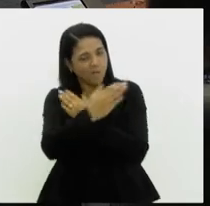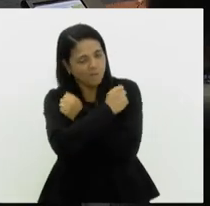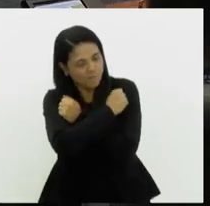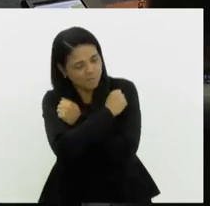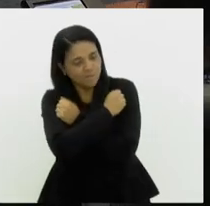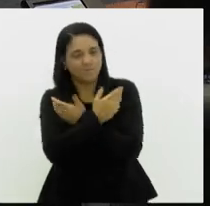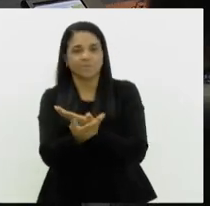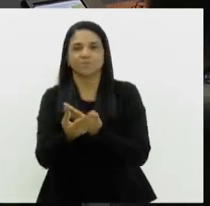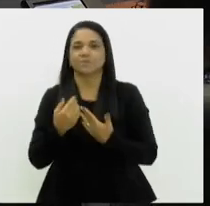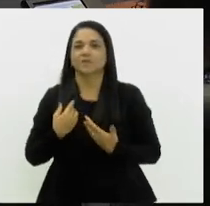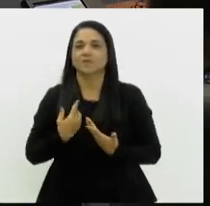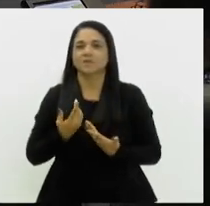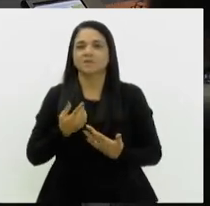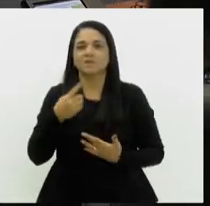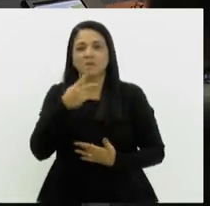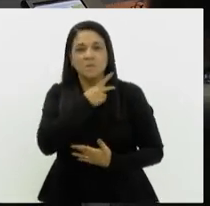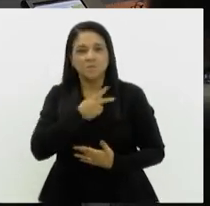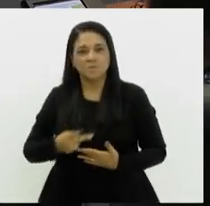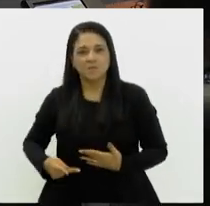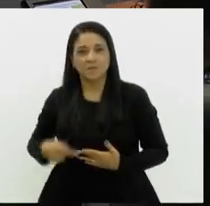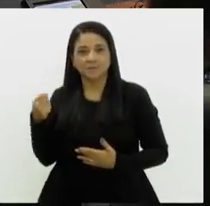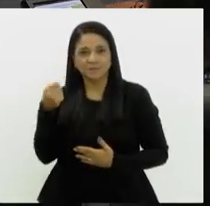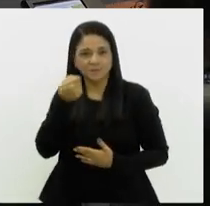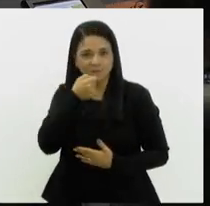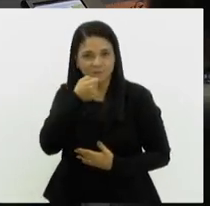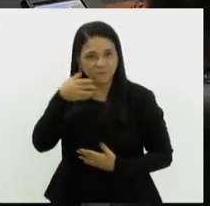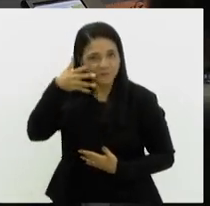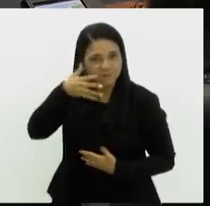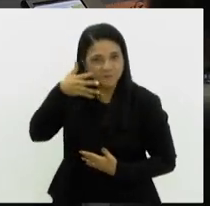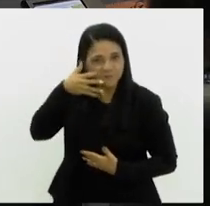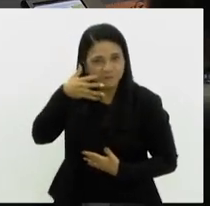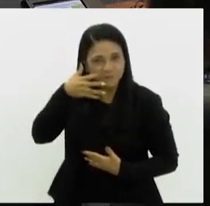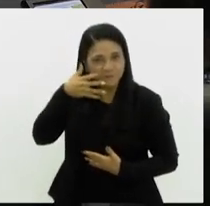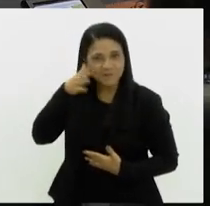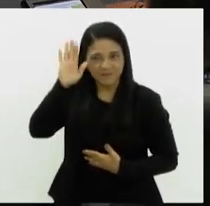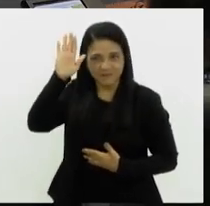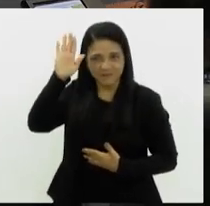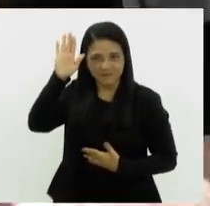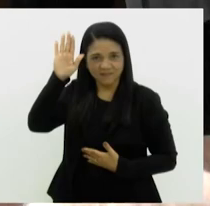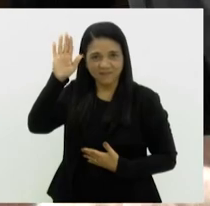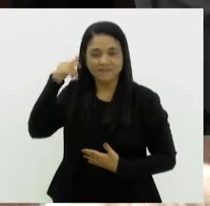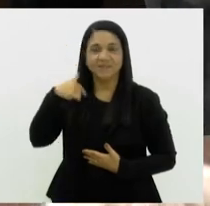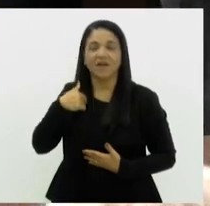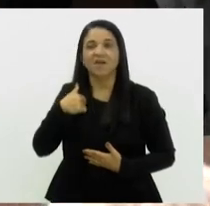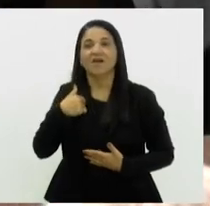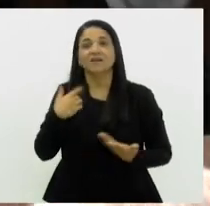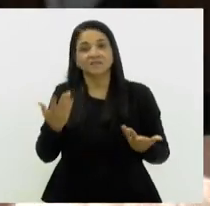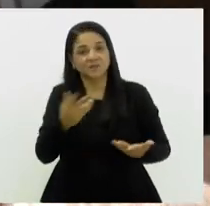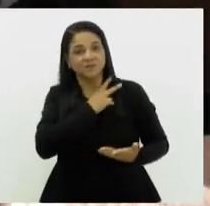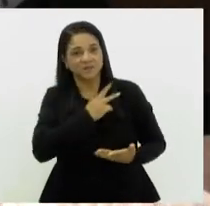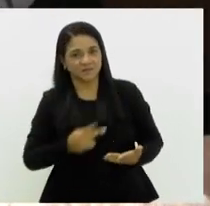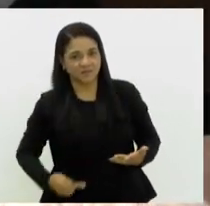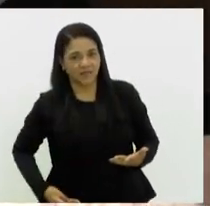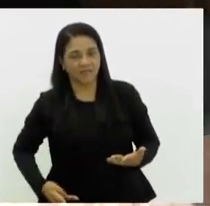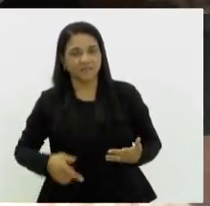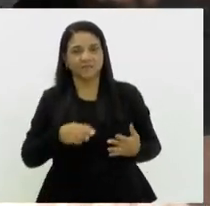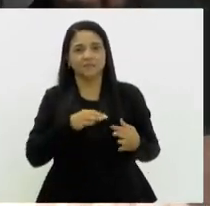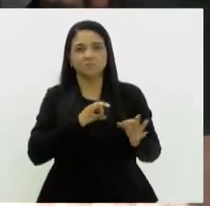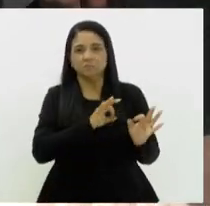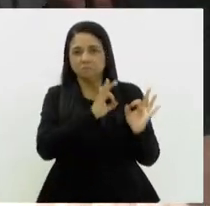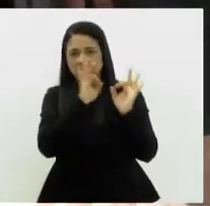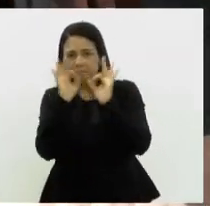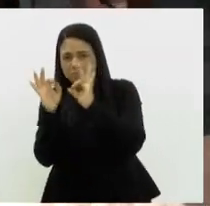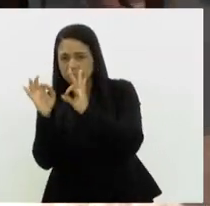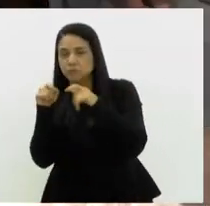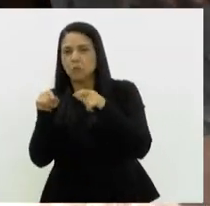Senhor presidente, me conceda a palavra. Por favor, Dino. Senhor presidente, nós temos assistido aí tudo o que vem acontecendo no Rio Grande do